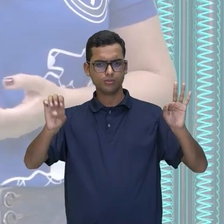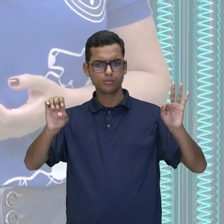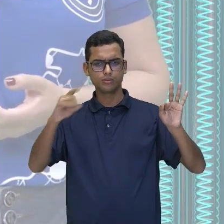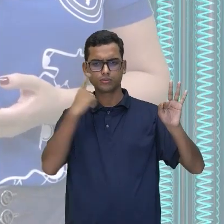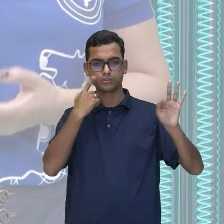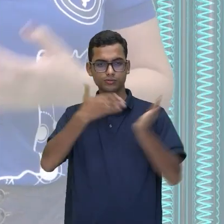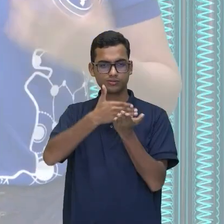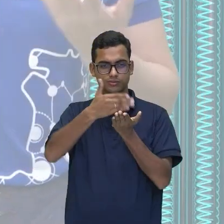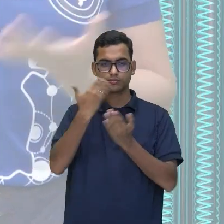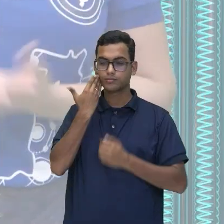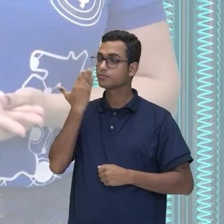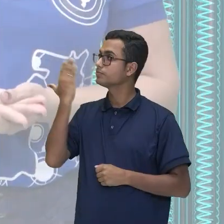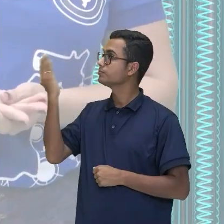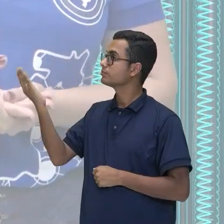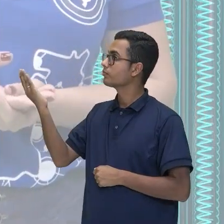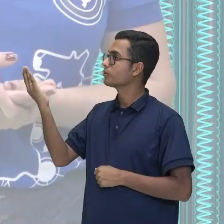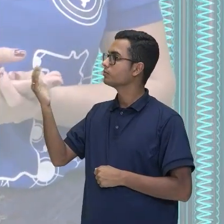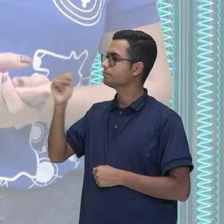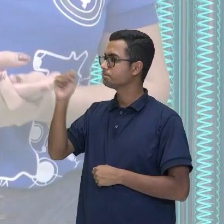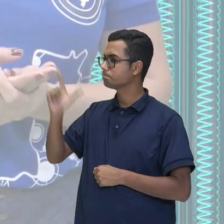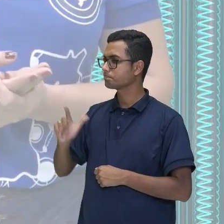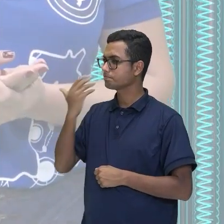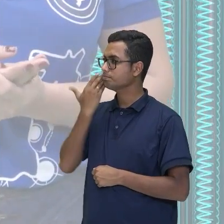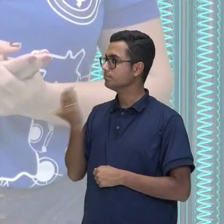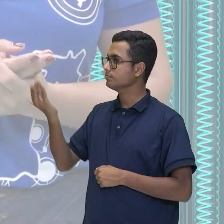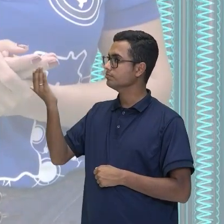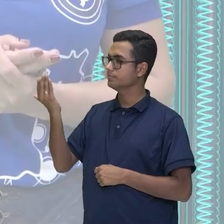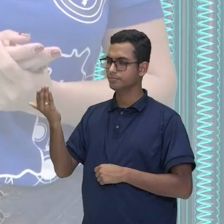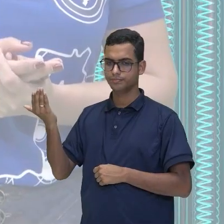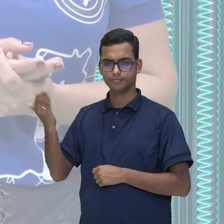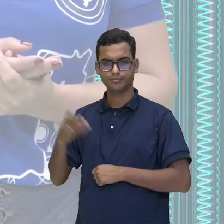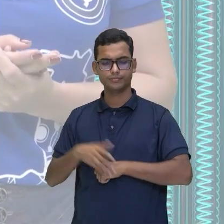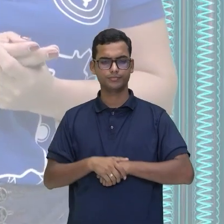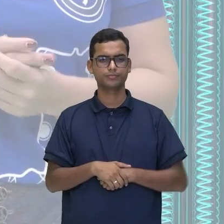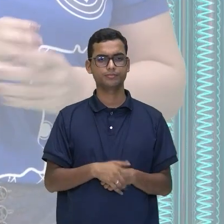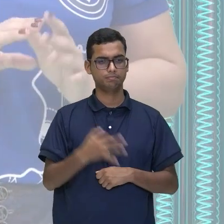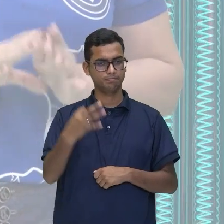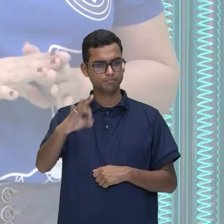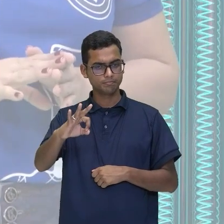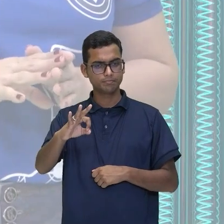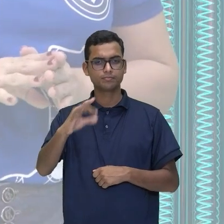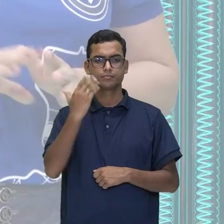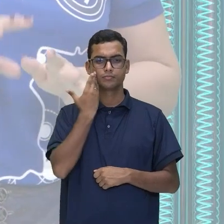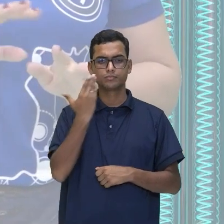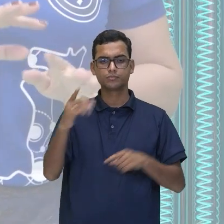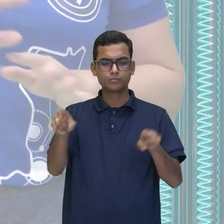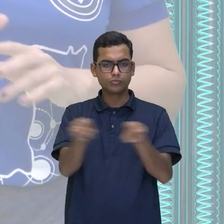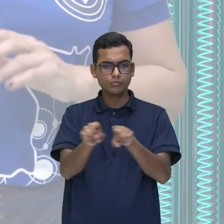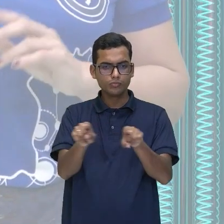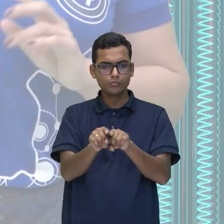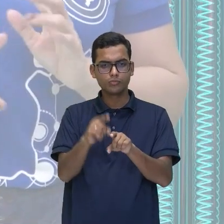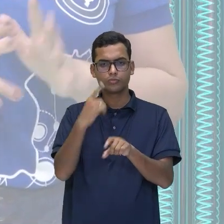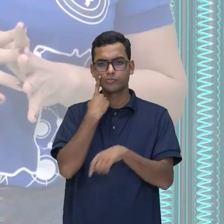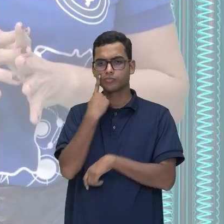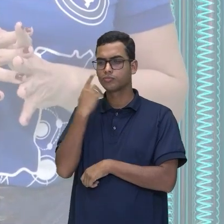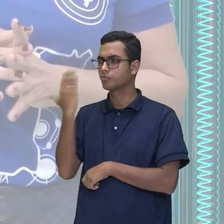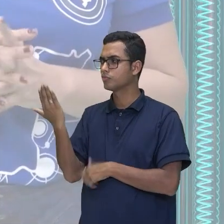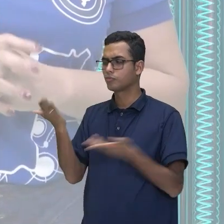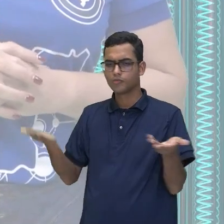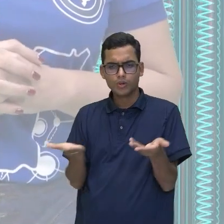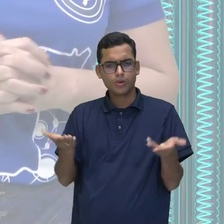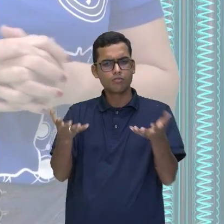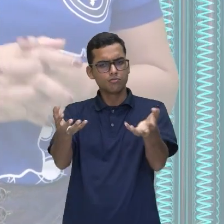Potira quanto eu falamos inglês. We speak English, certo? Agora eu quero substituir